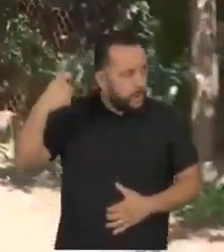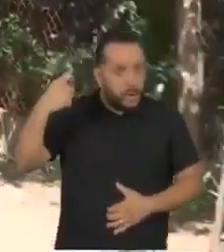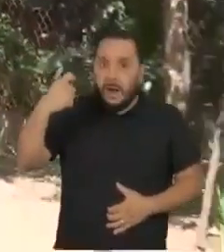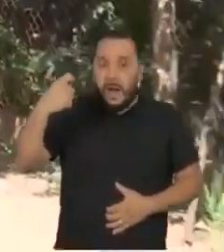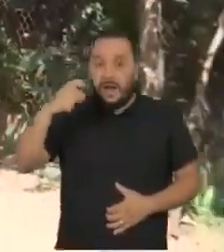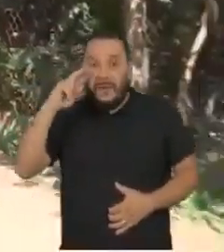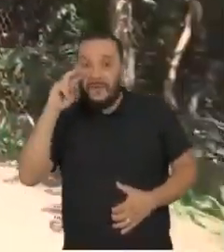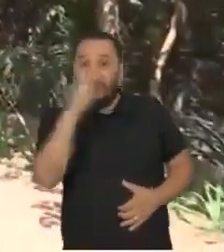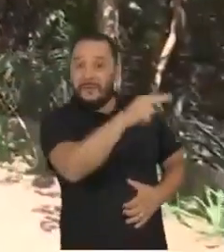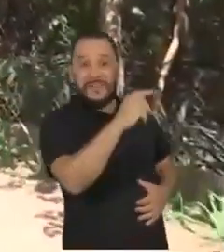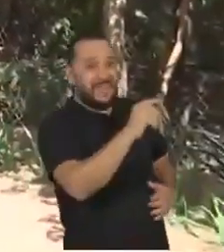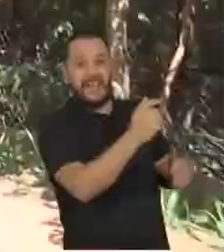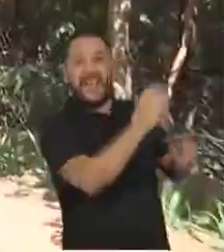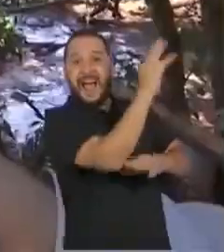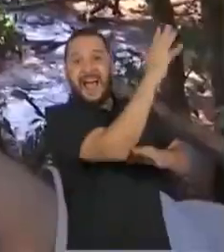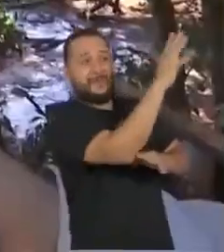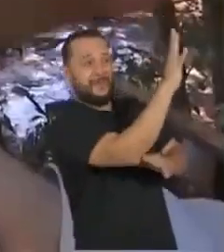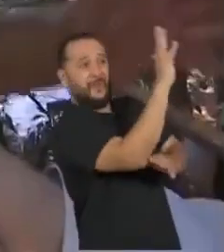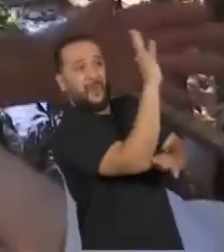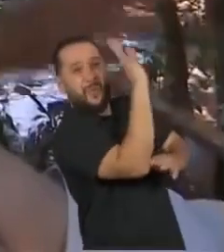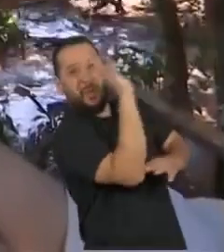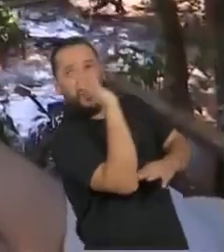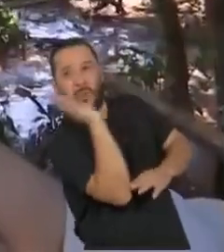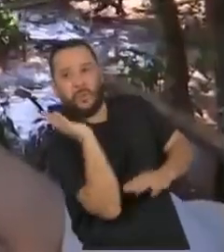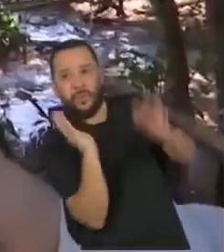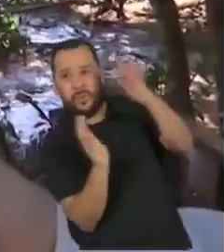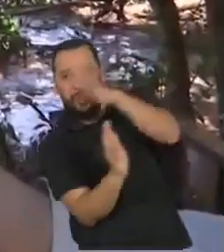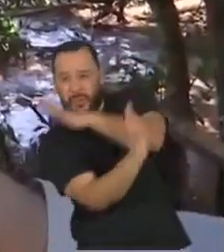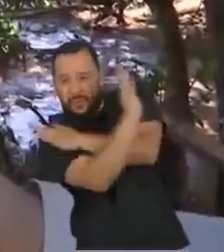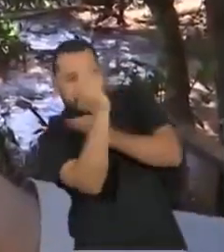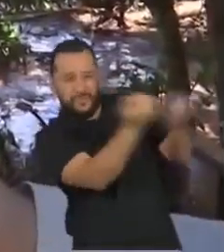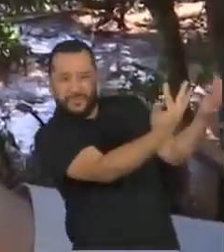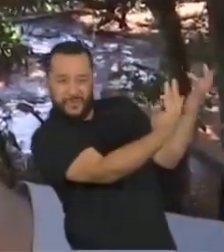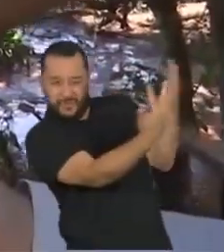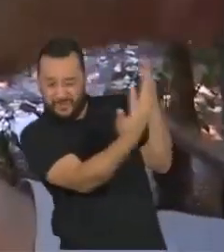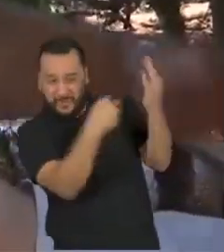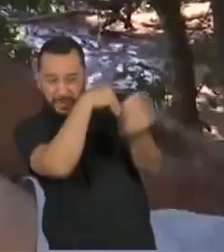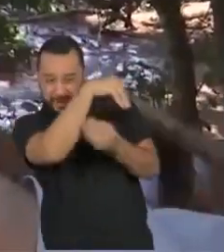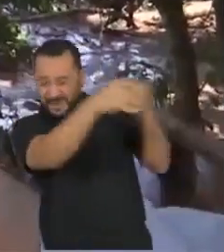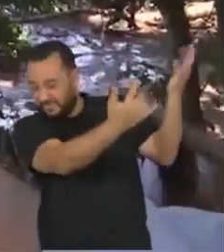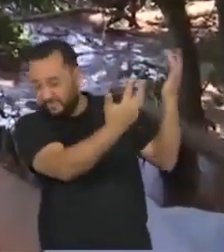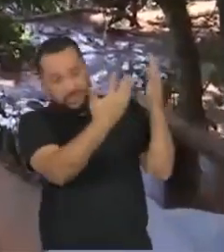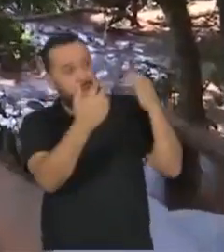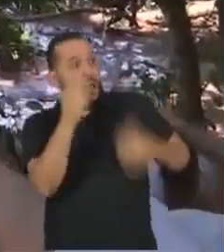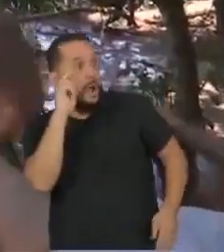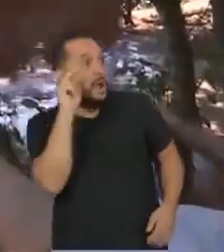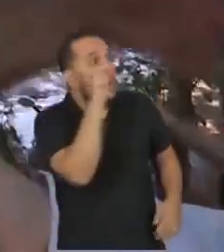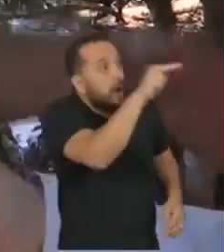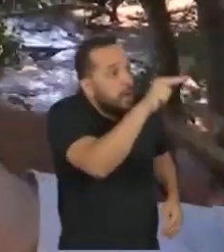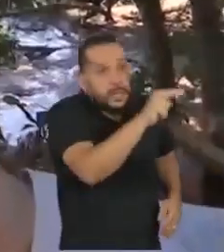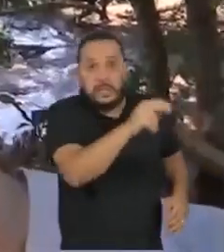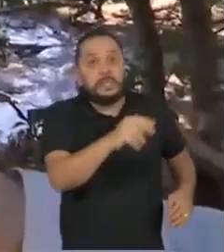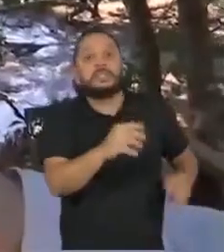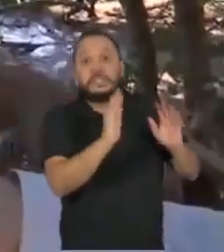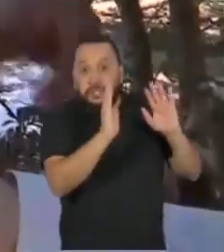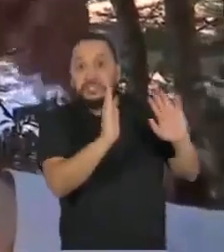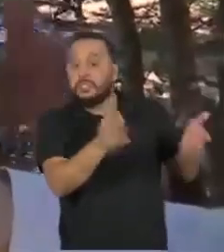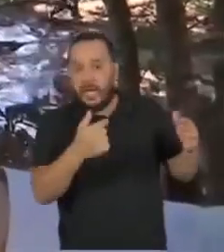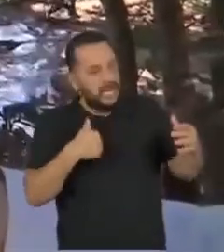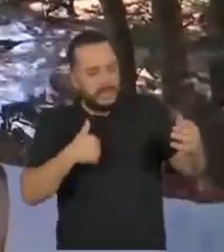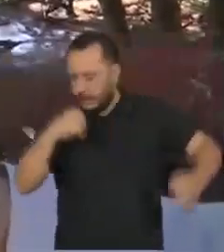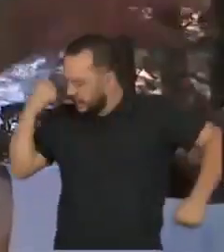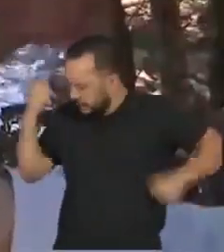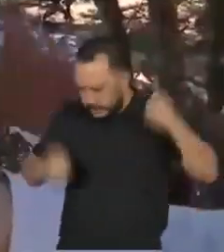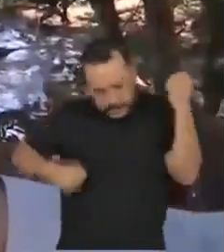a mata todinha. A mata, barro, estava vindo tudo junto. Tudo mutuando para cima da casa. Onde eu